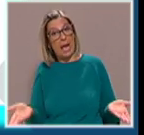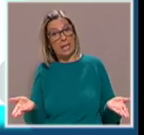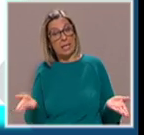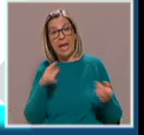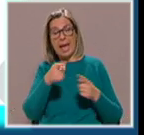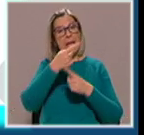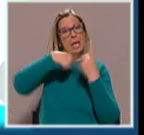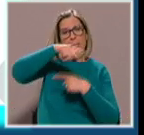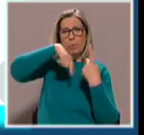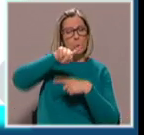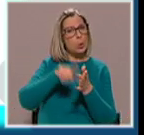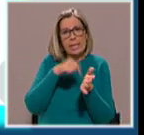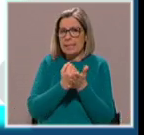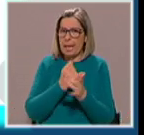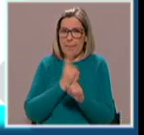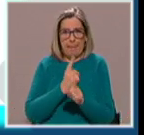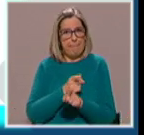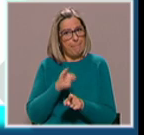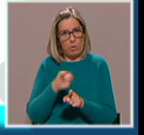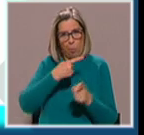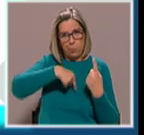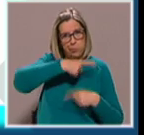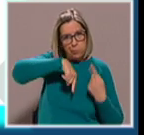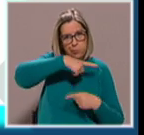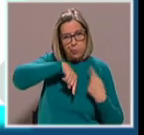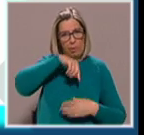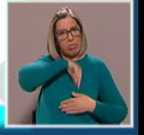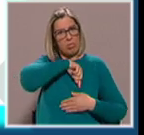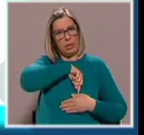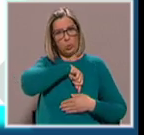este percurso que o nosso sangue faz ao passar no nosso coração.